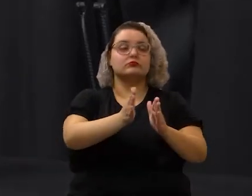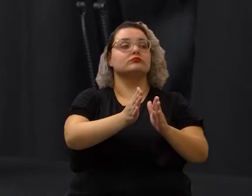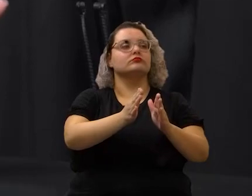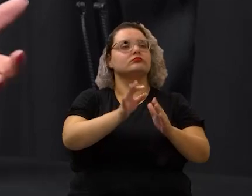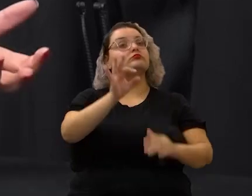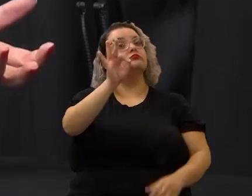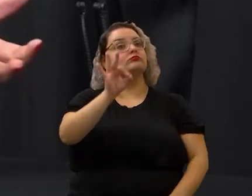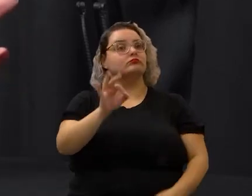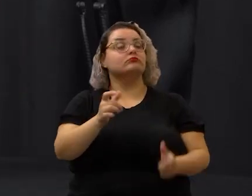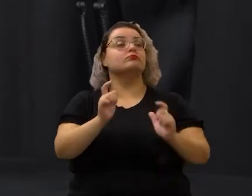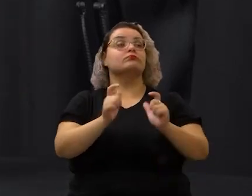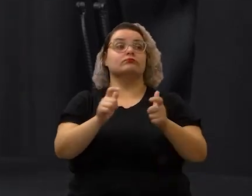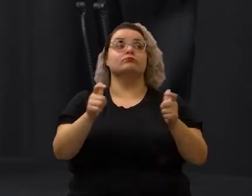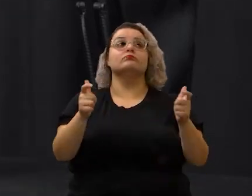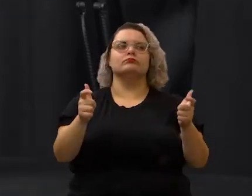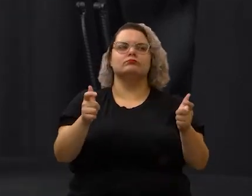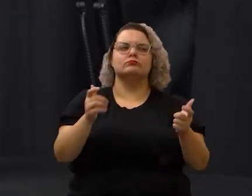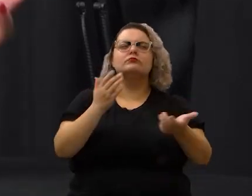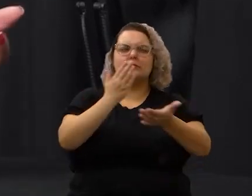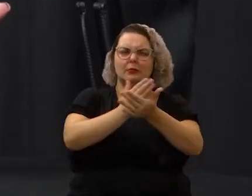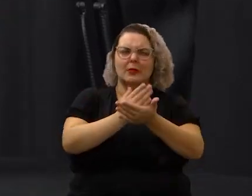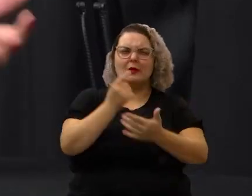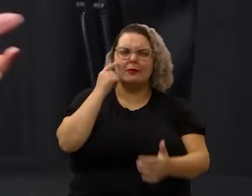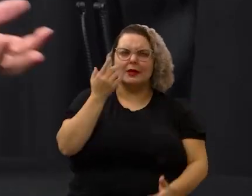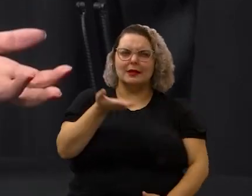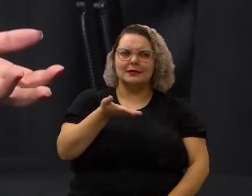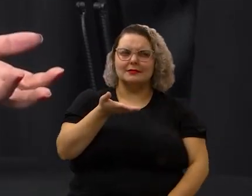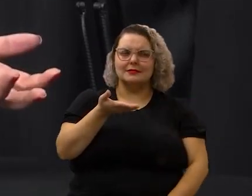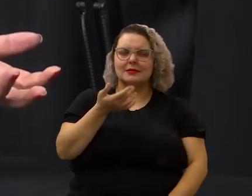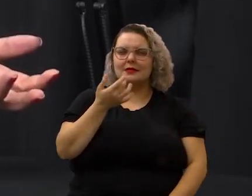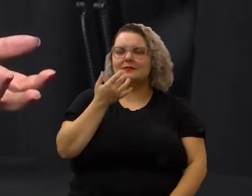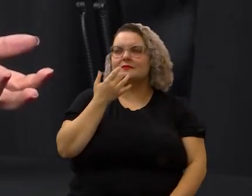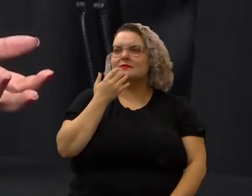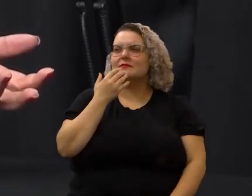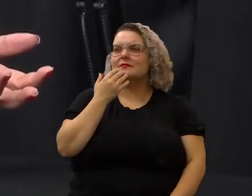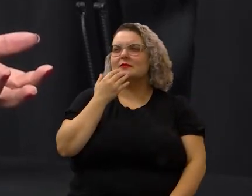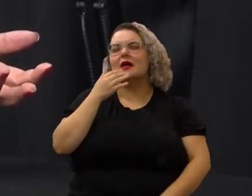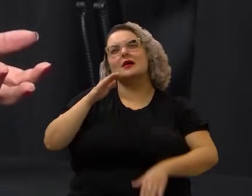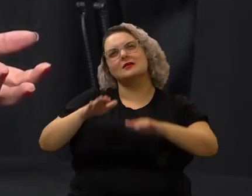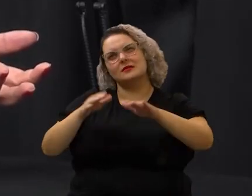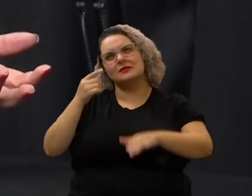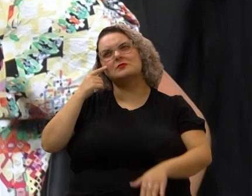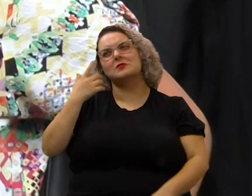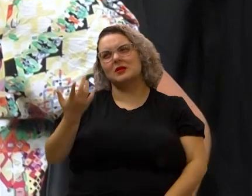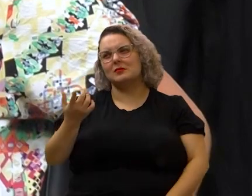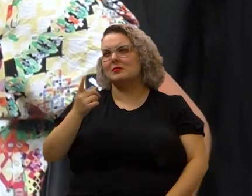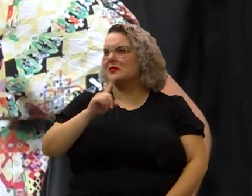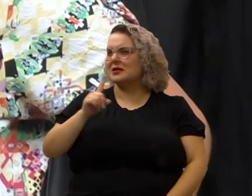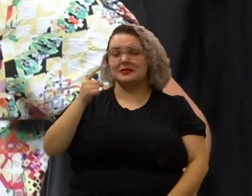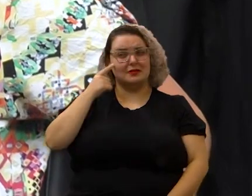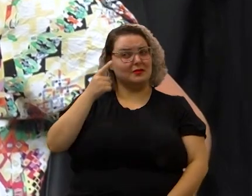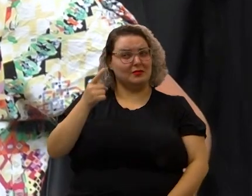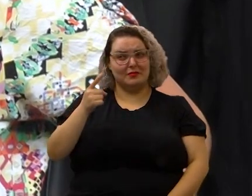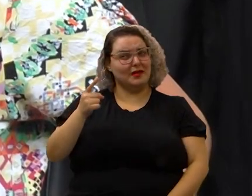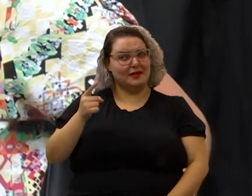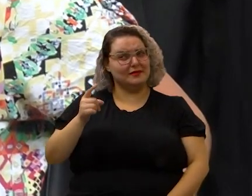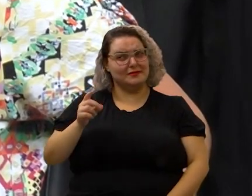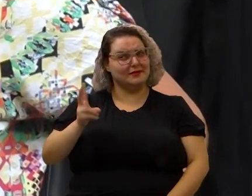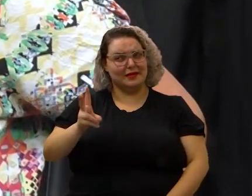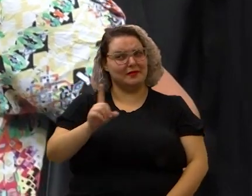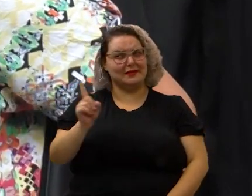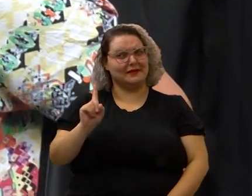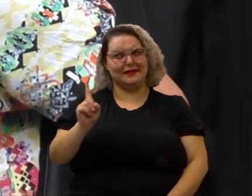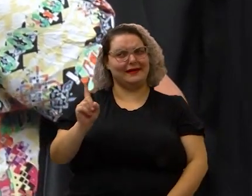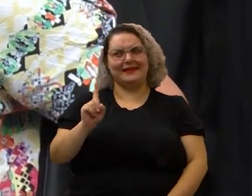cada vez mais uma proporção que... Você já parou para pensar nisso? Eu penso às vezes, mas eu não penso muito,